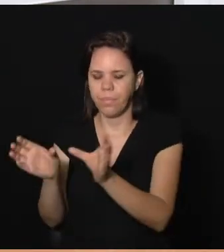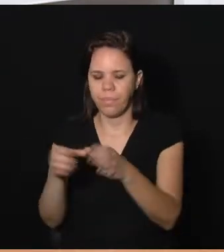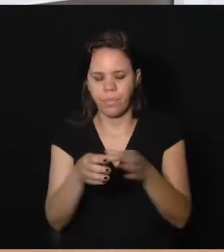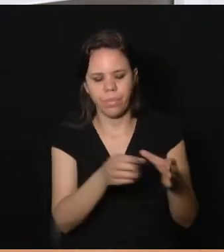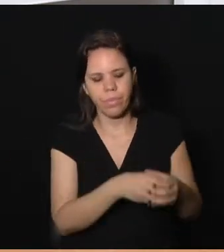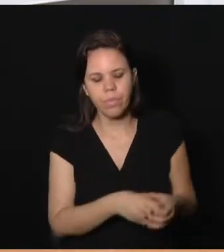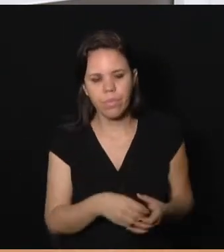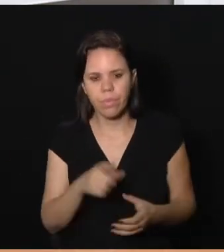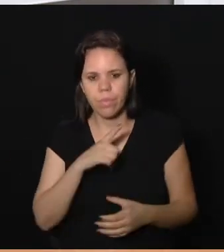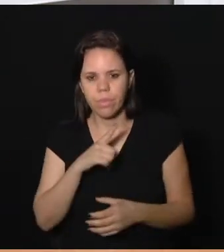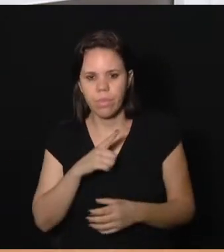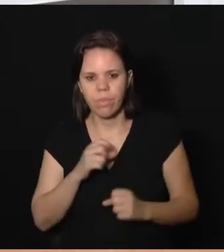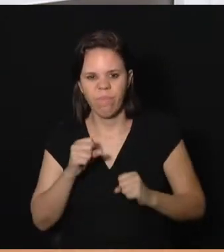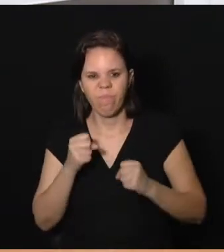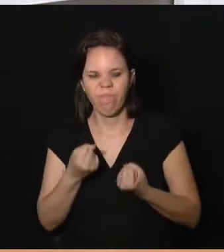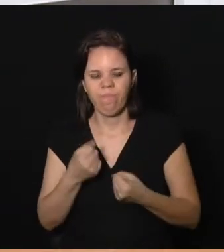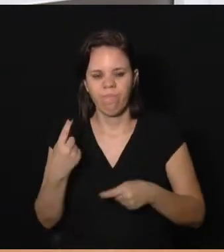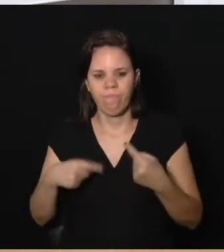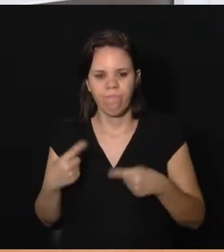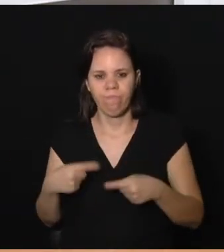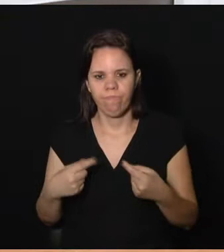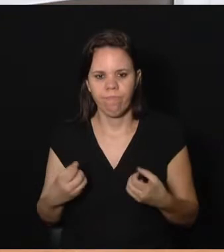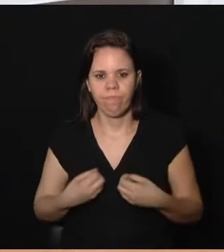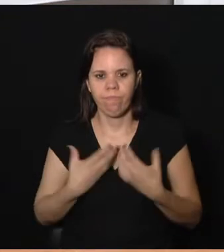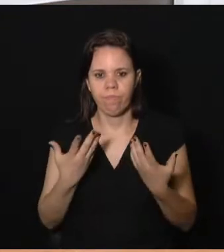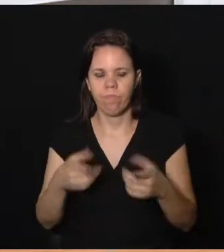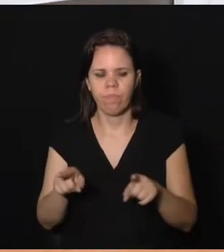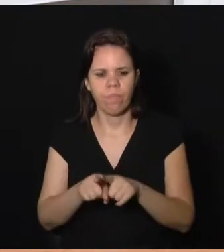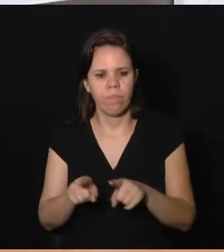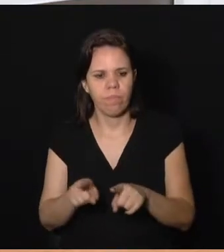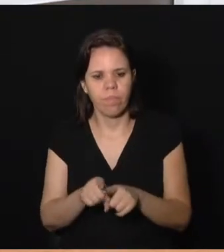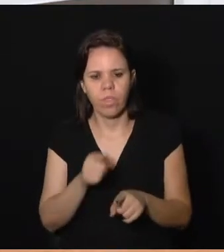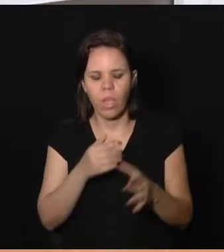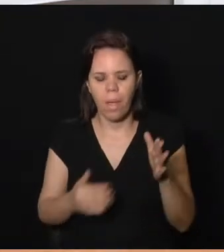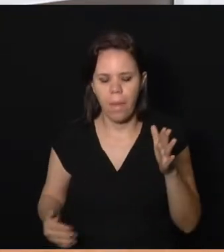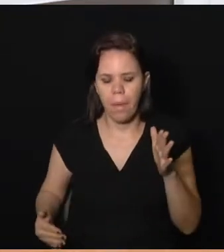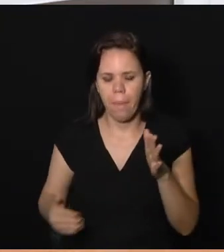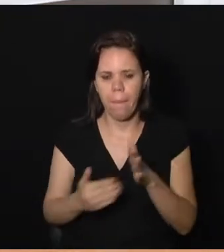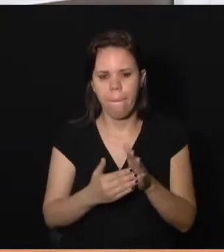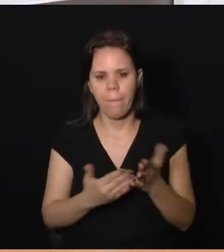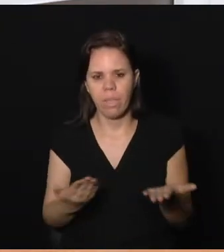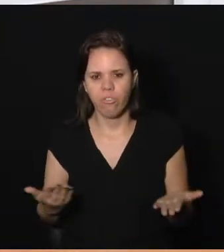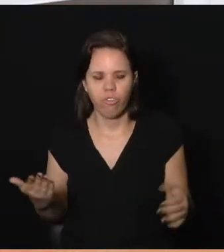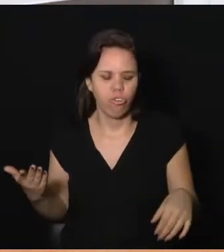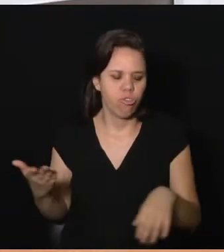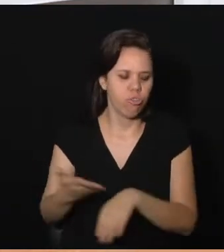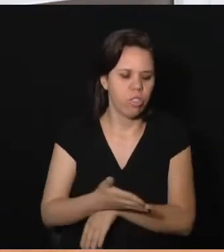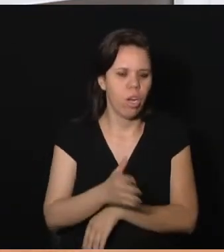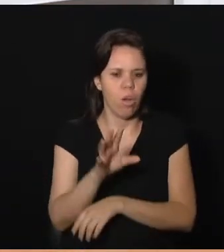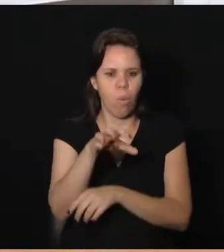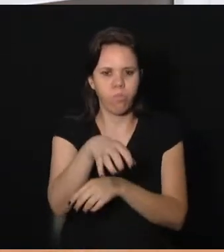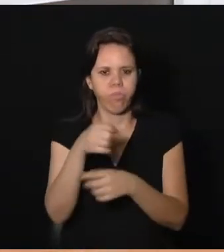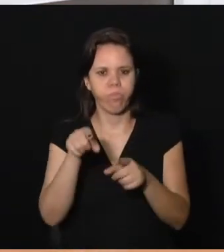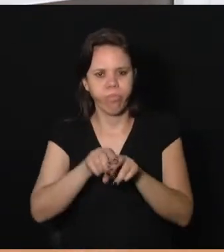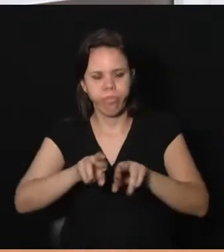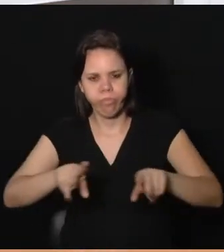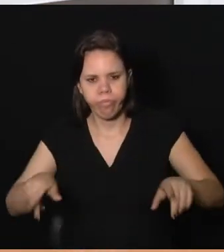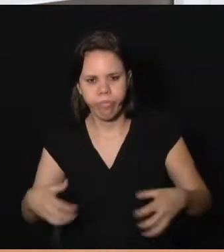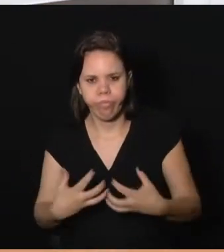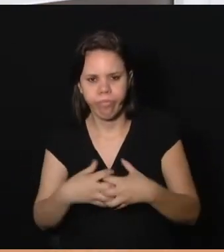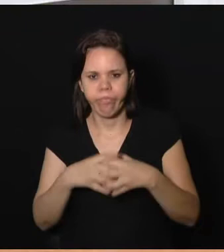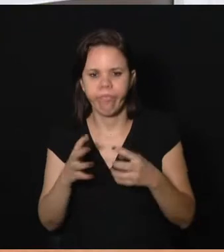com força política expressiva, inibindo a entrada de máquinas com possibilidade